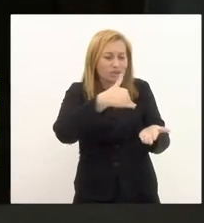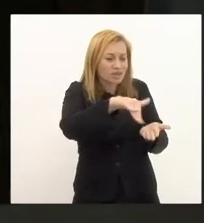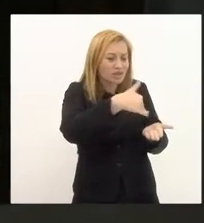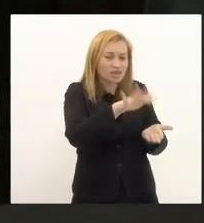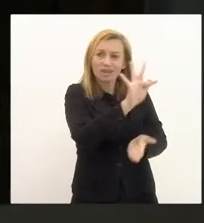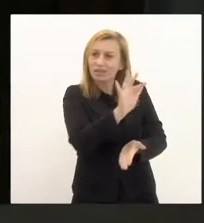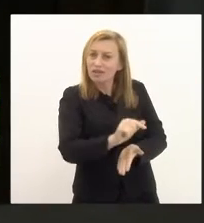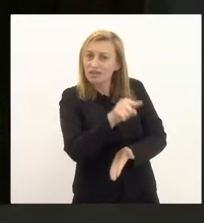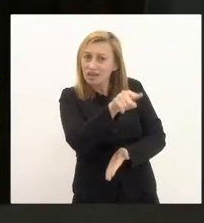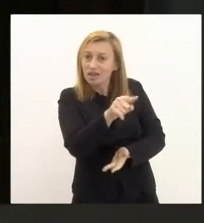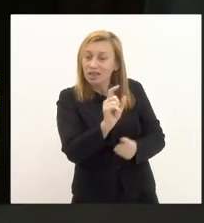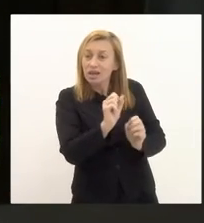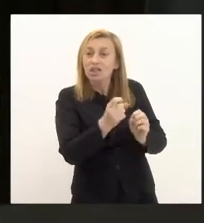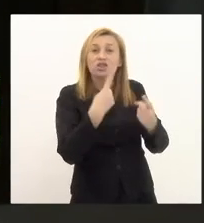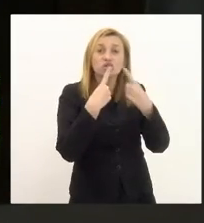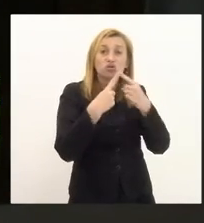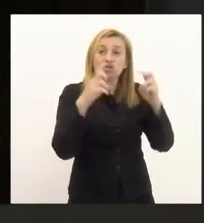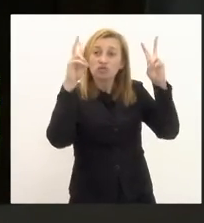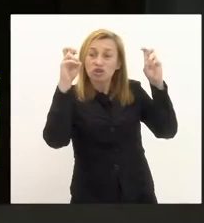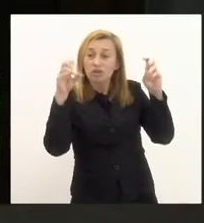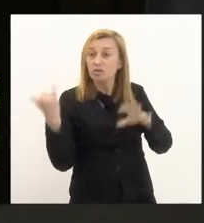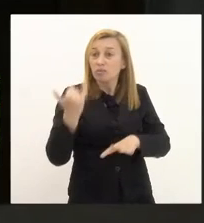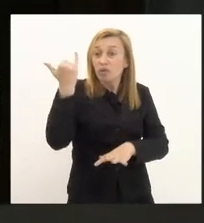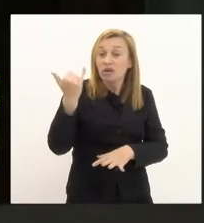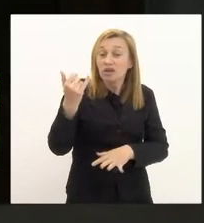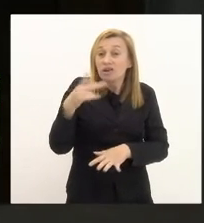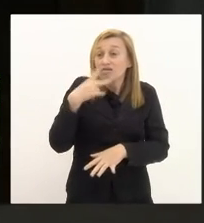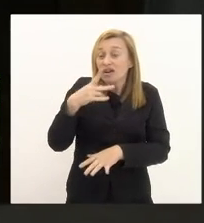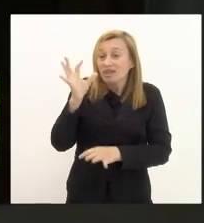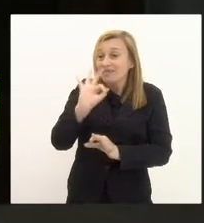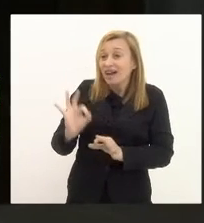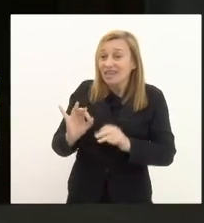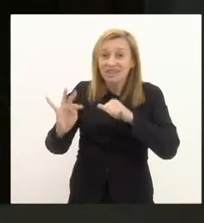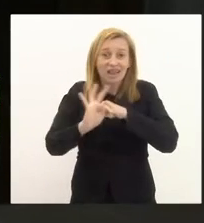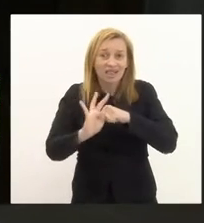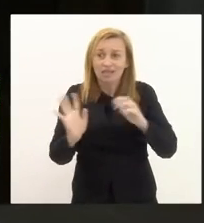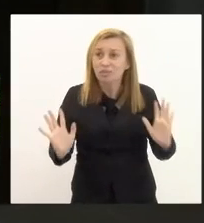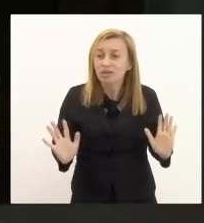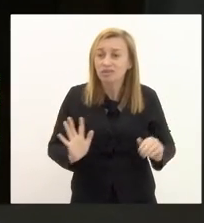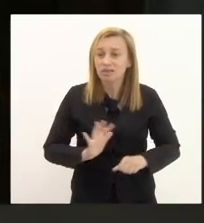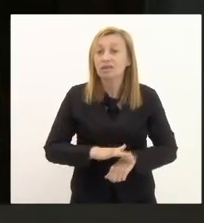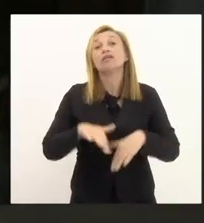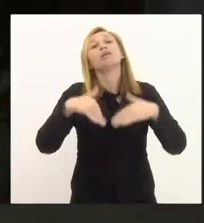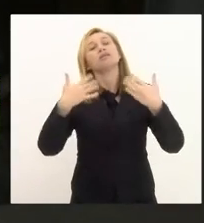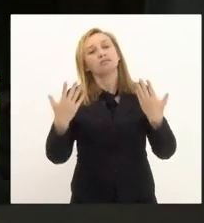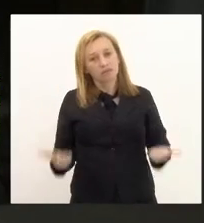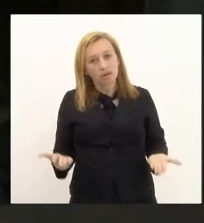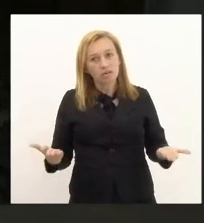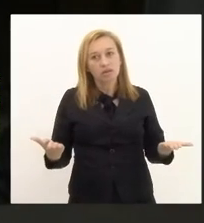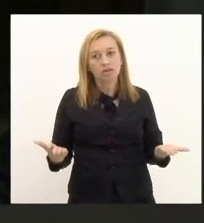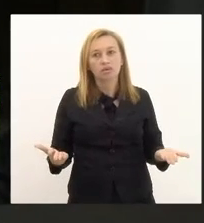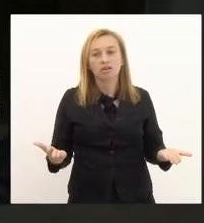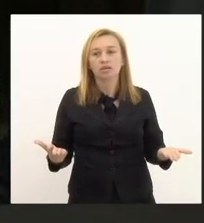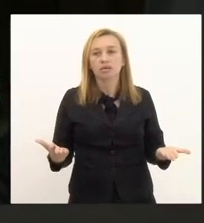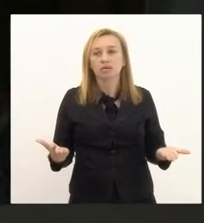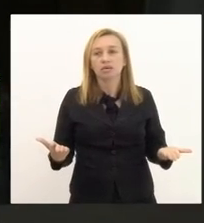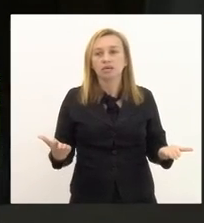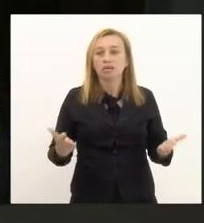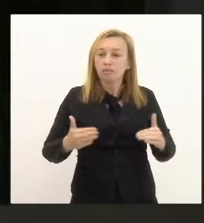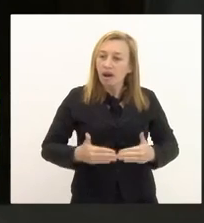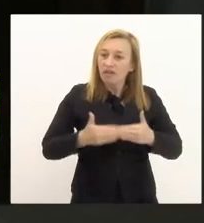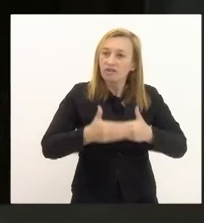Estado de Fazenda discutir os temas importantes ninguém tá falando Tecnicamente absolutamente nada não é para tentarmos